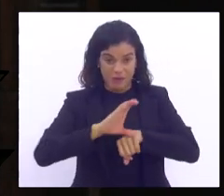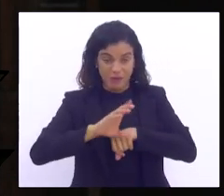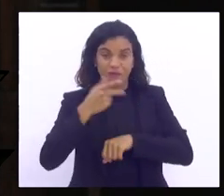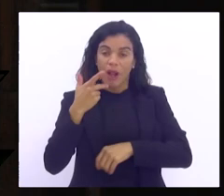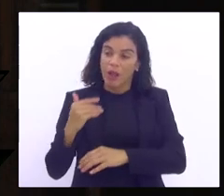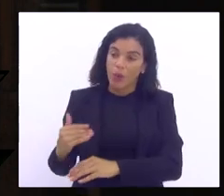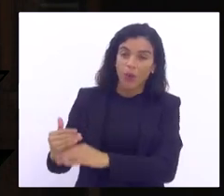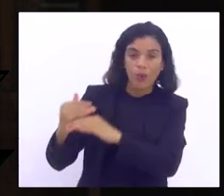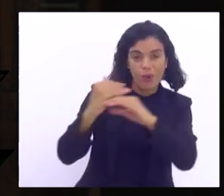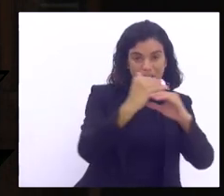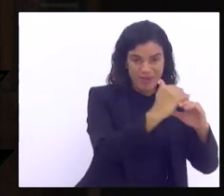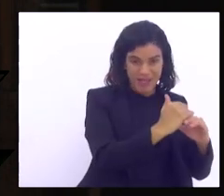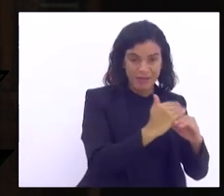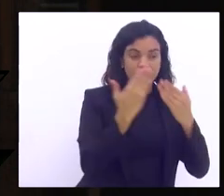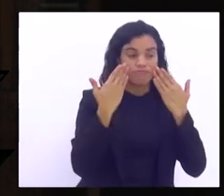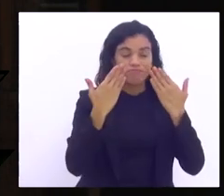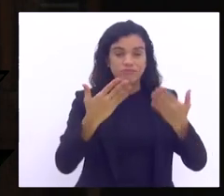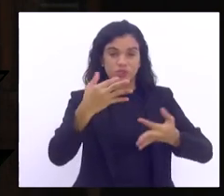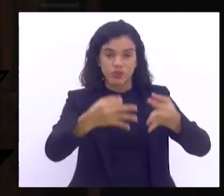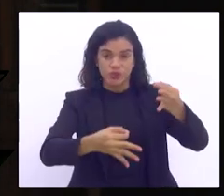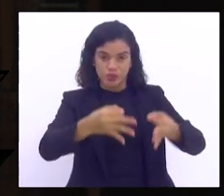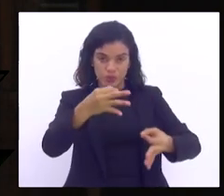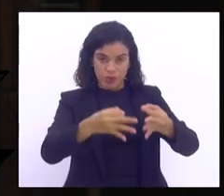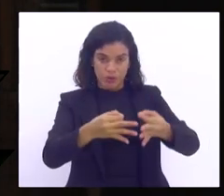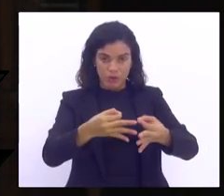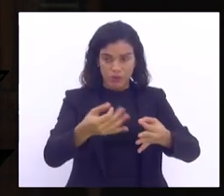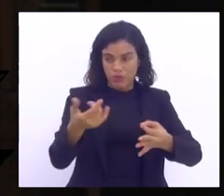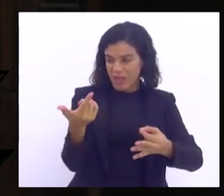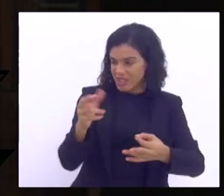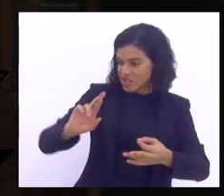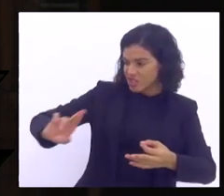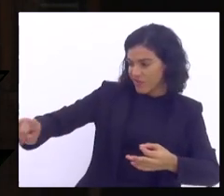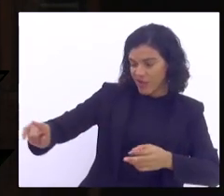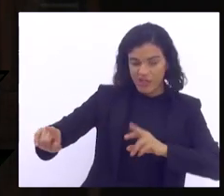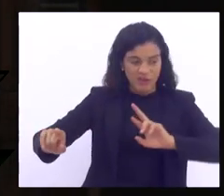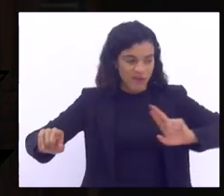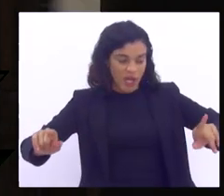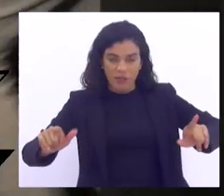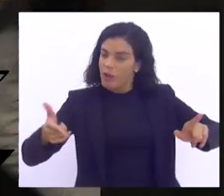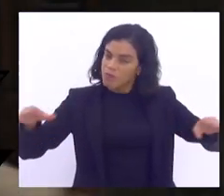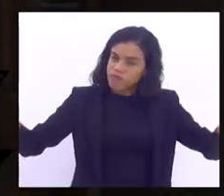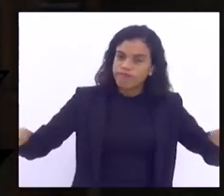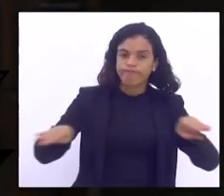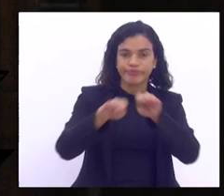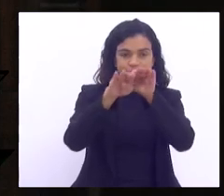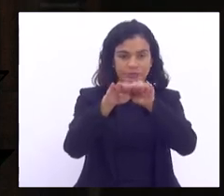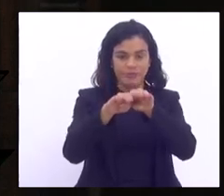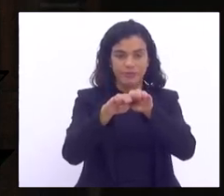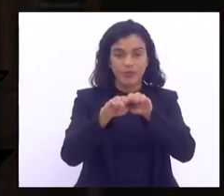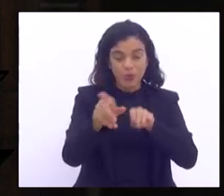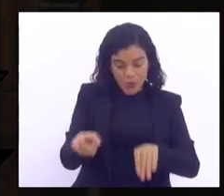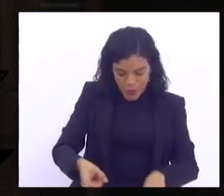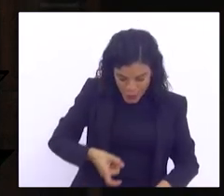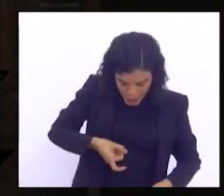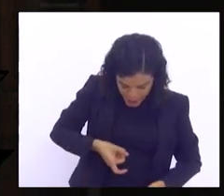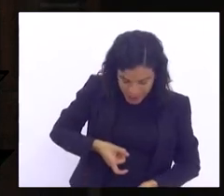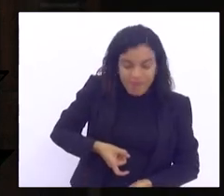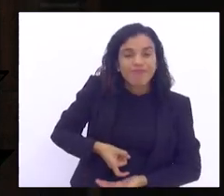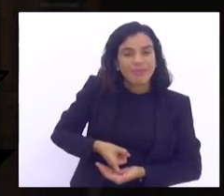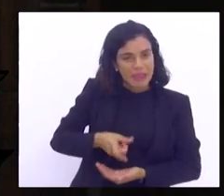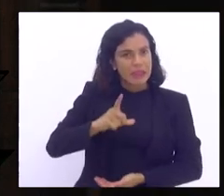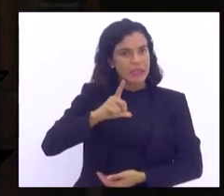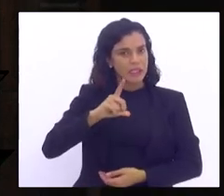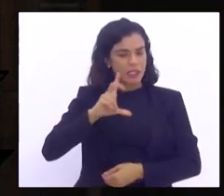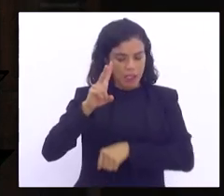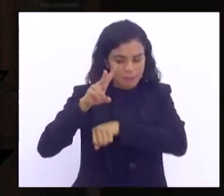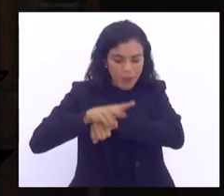igualdade de todos perante a lei, sem distinção de qualquer natureza, o nascituro tem o direito à tutela